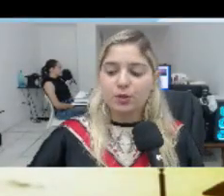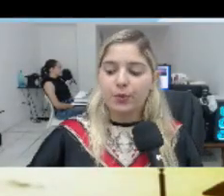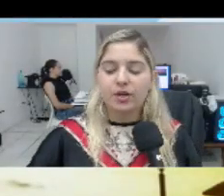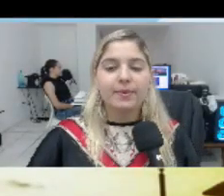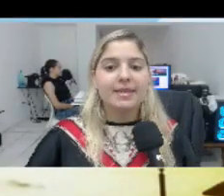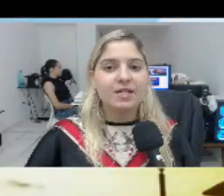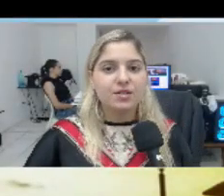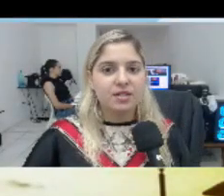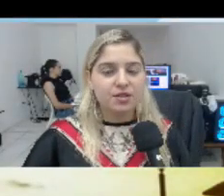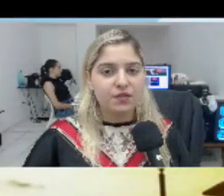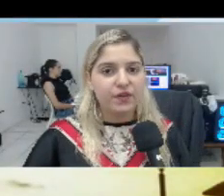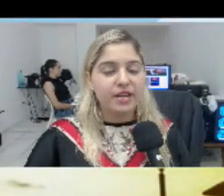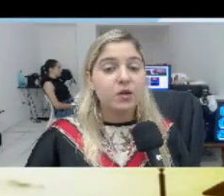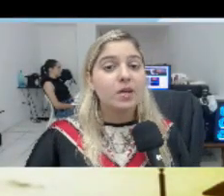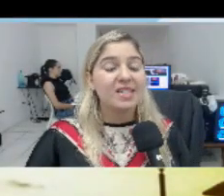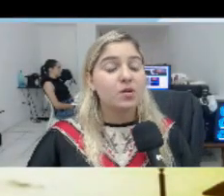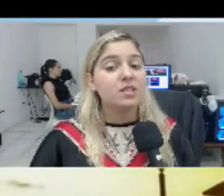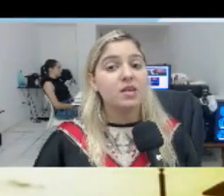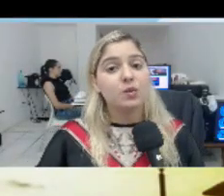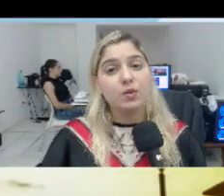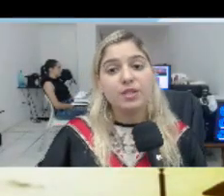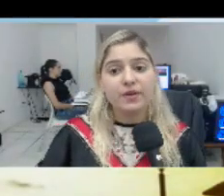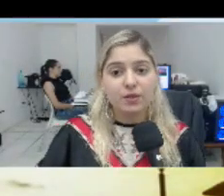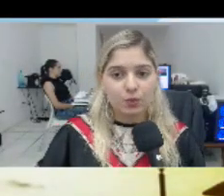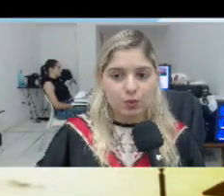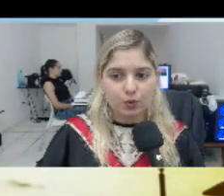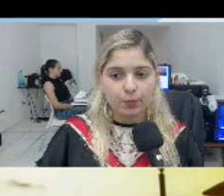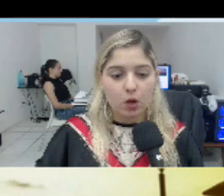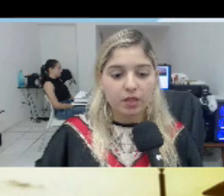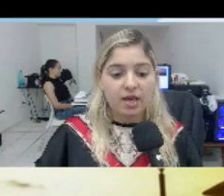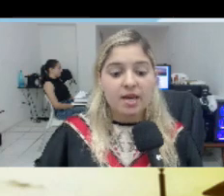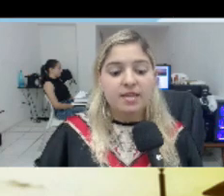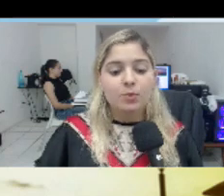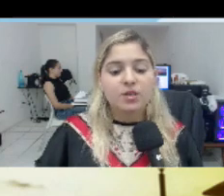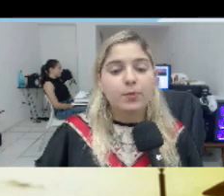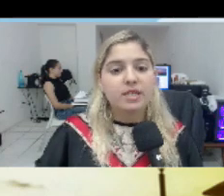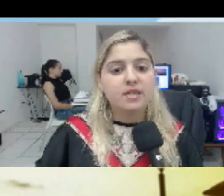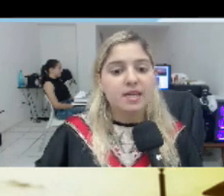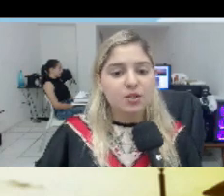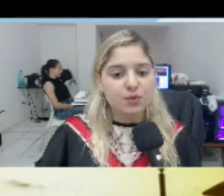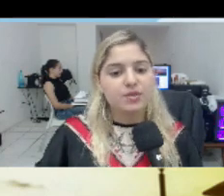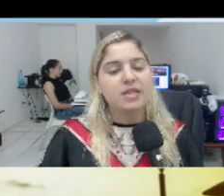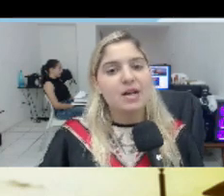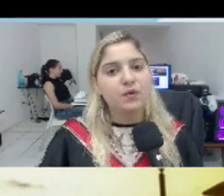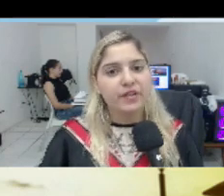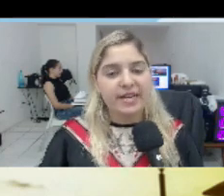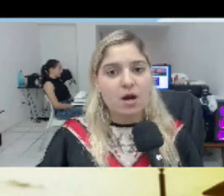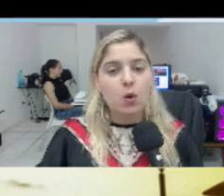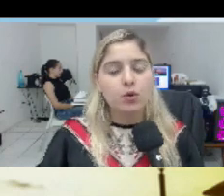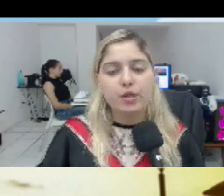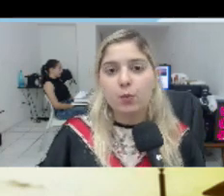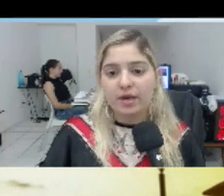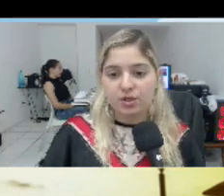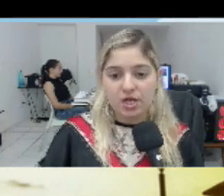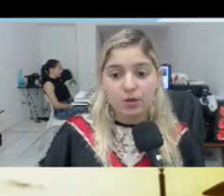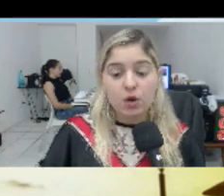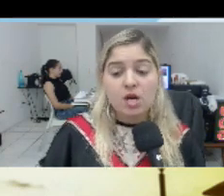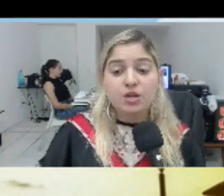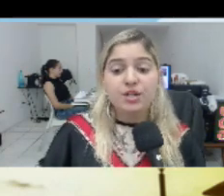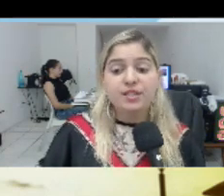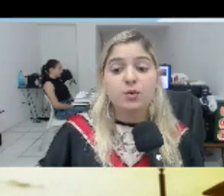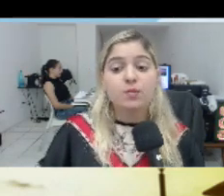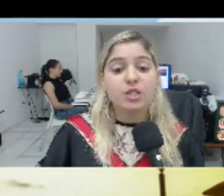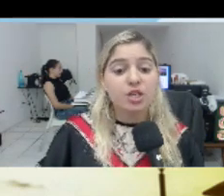acompanham o nosso programa desta sexta-feira. Com as atualizações feitas no nosso blog, temos que o presidente do Senado Federal, Rodrigo